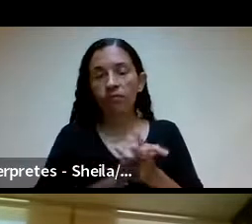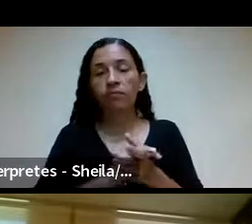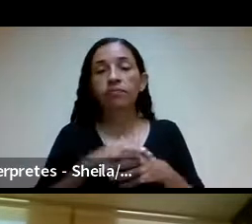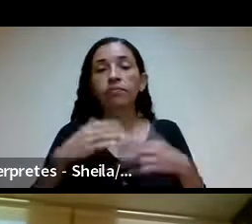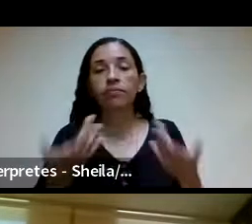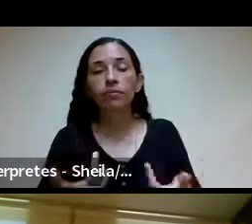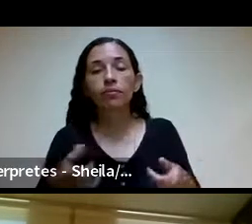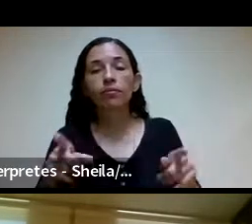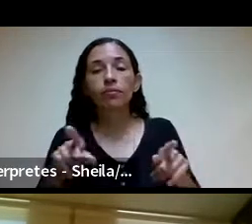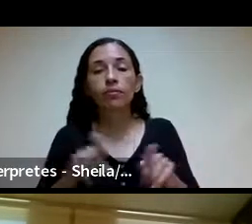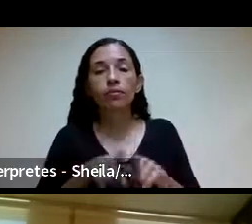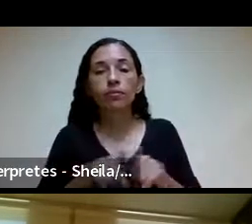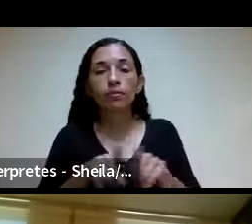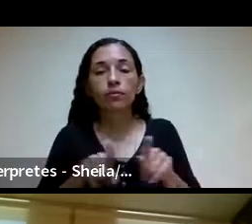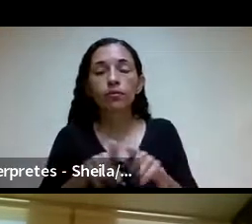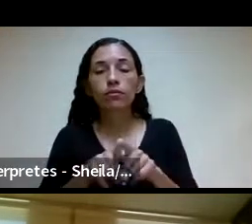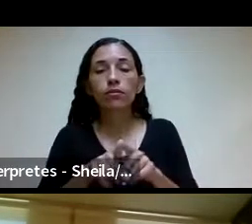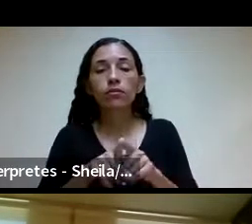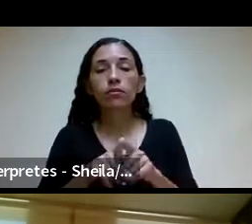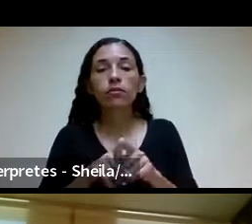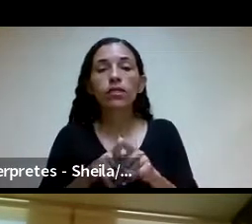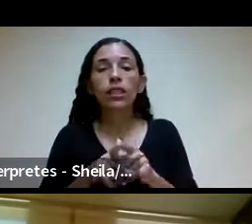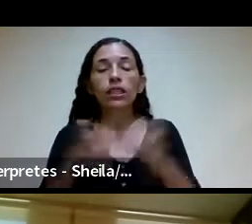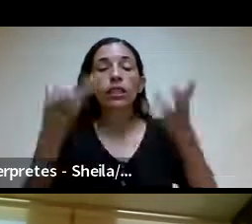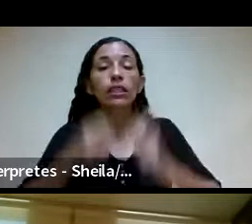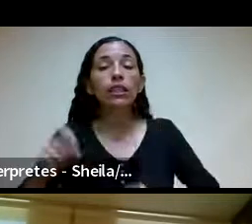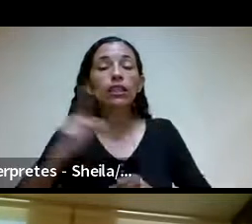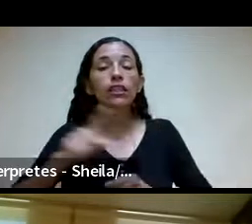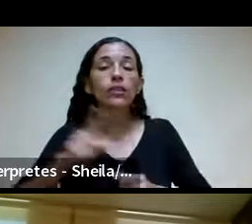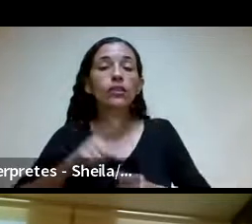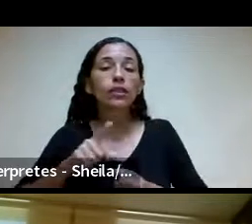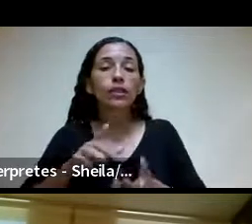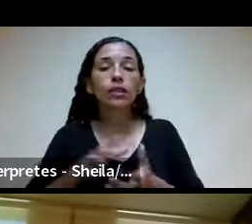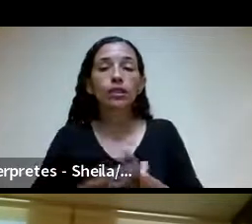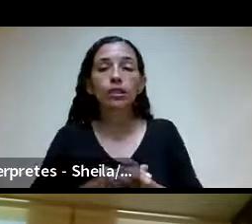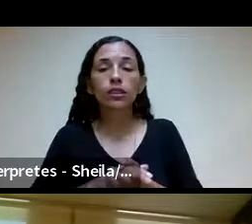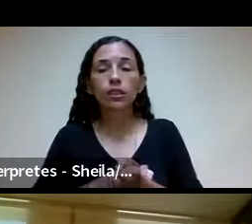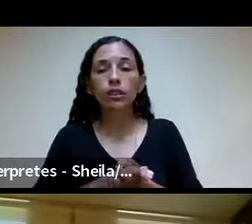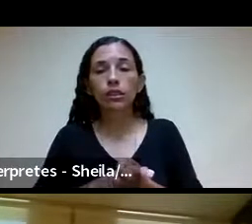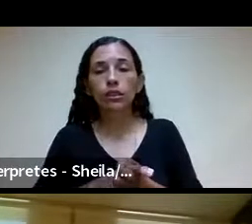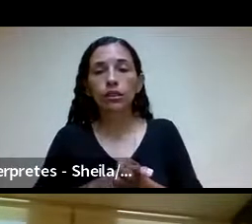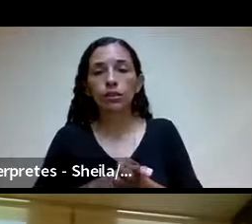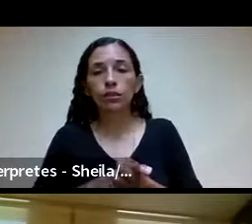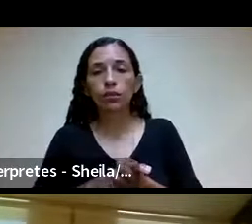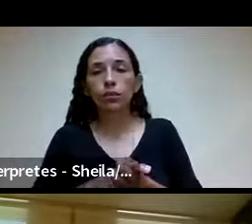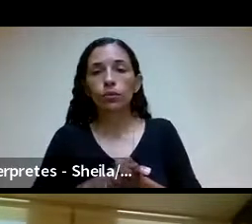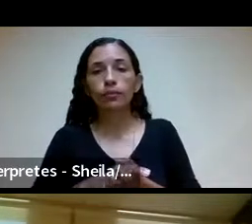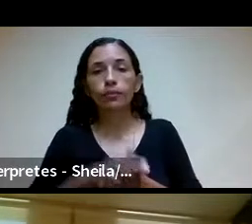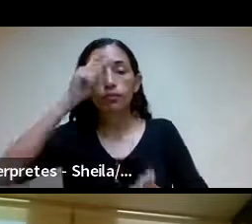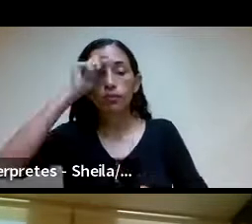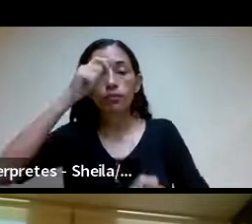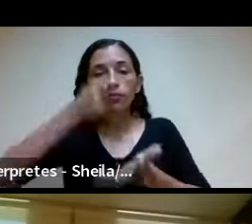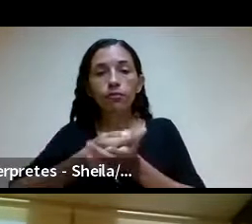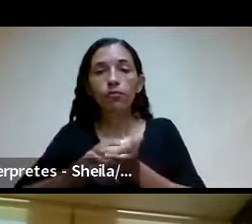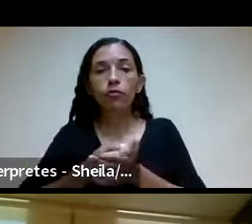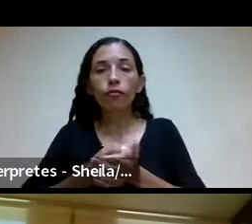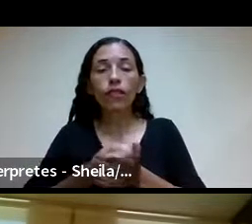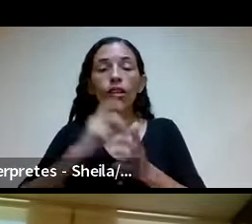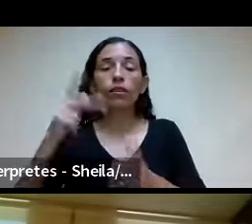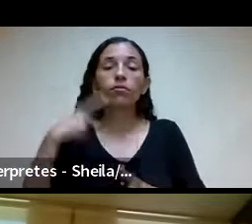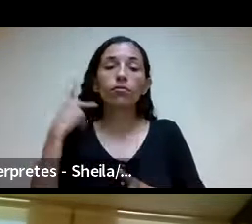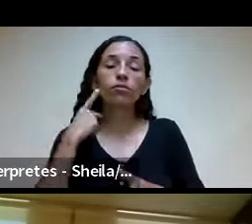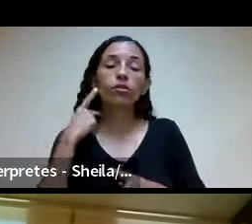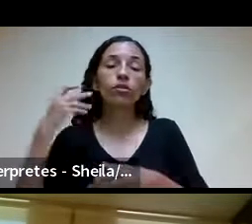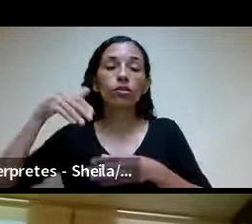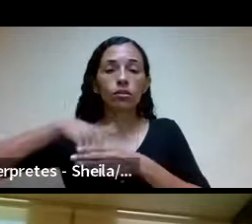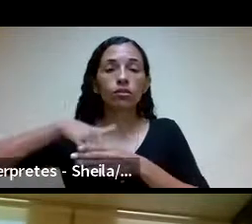da prejudicial de nulidade de sentença e no mérito pediram desprovimento do recurso. Com vista dos autos, a Procuradoria Regional